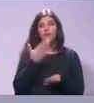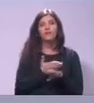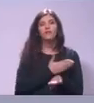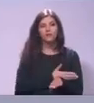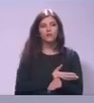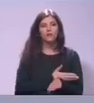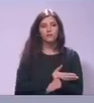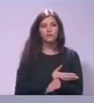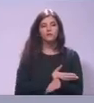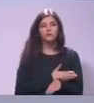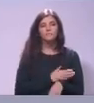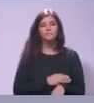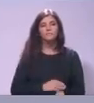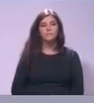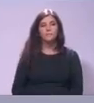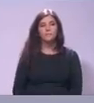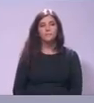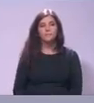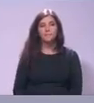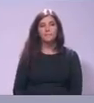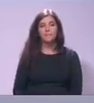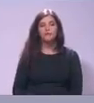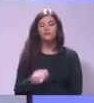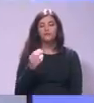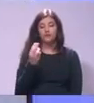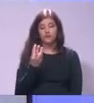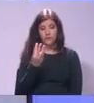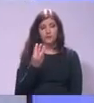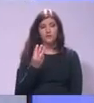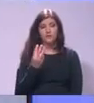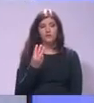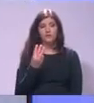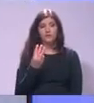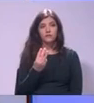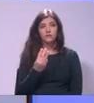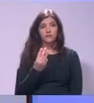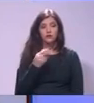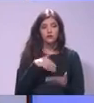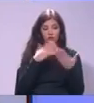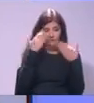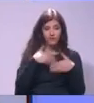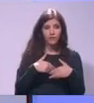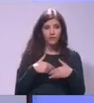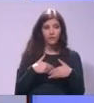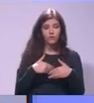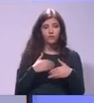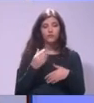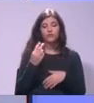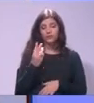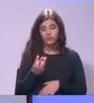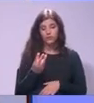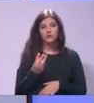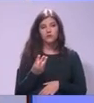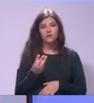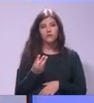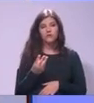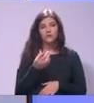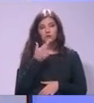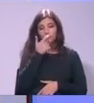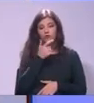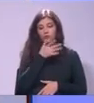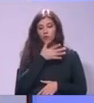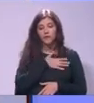entre os 23 e os 30 a segunda feira à noite tiveram os carteiros do